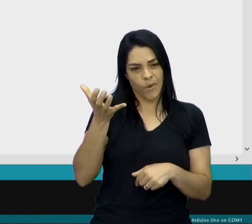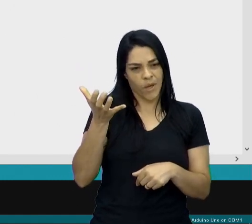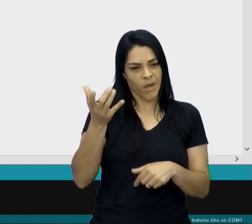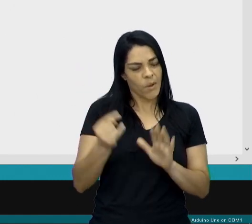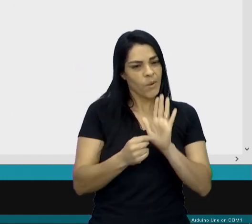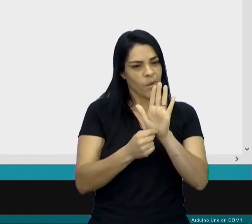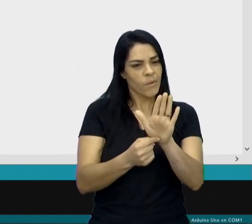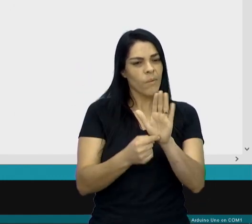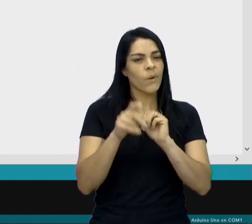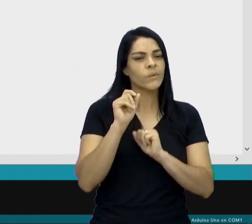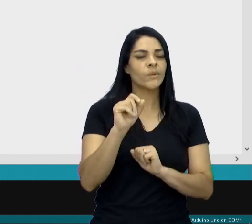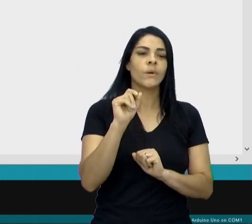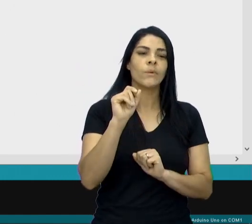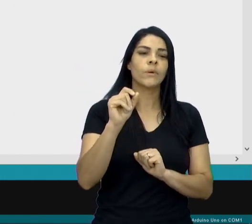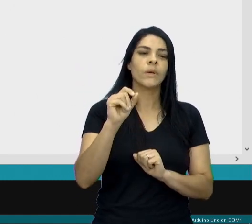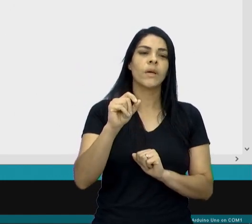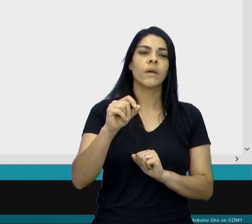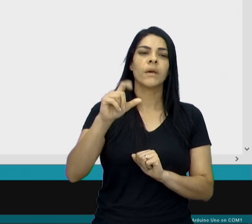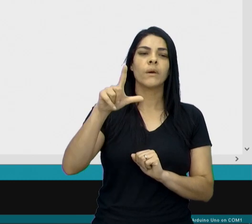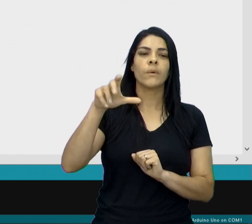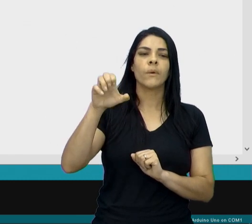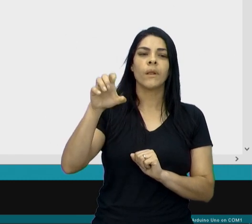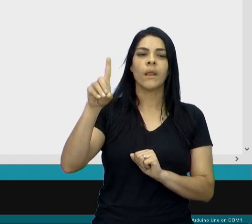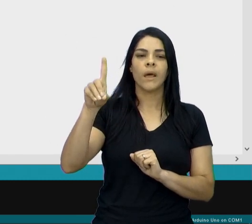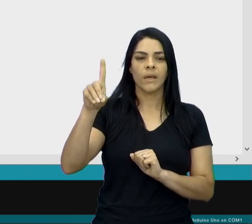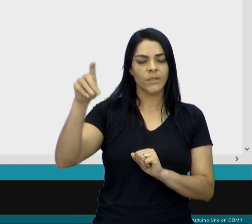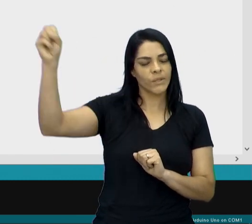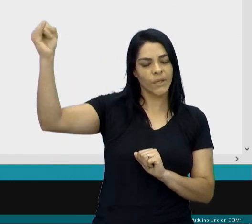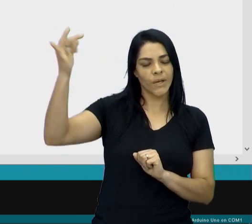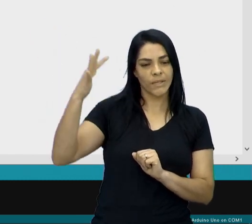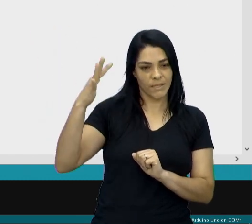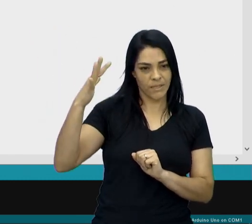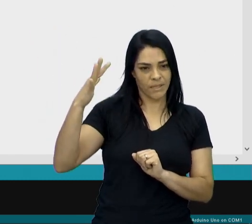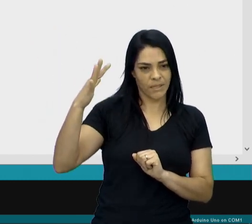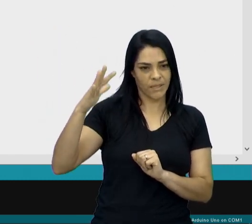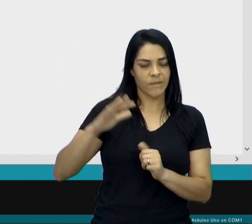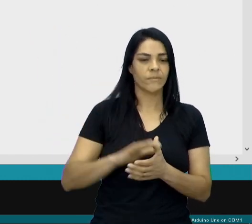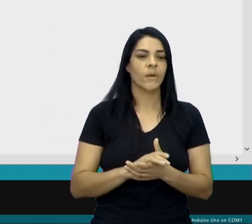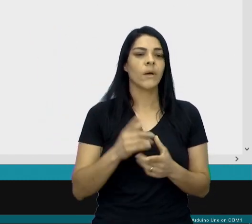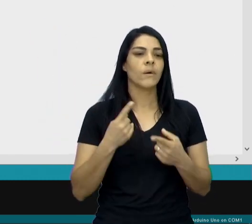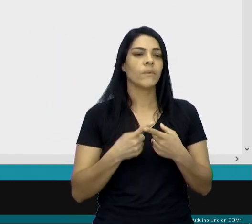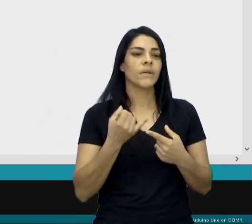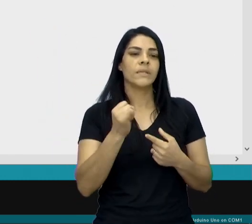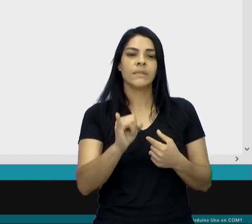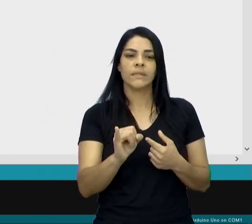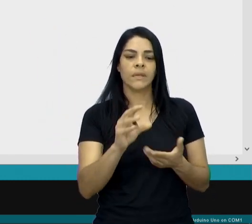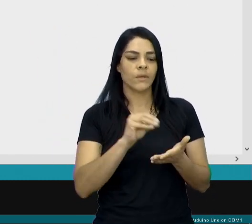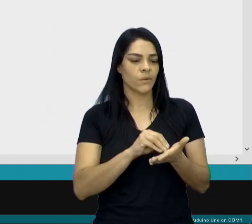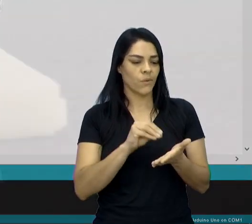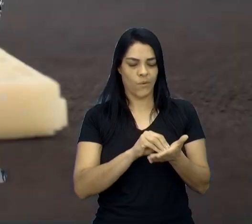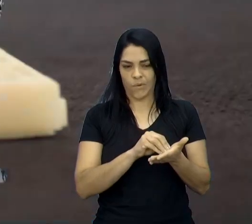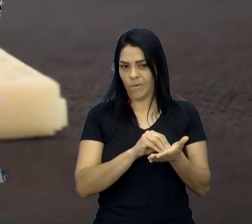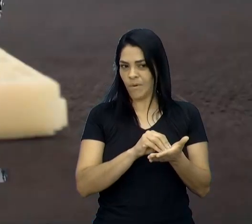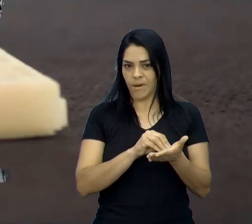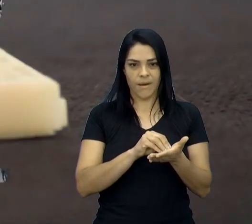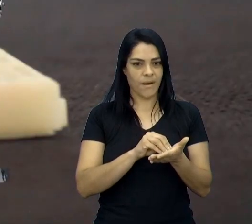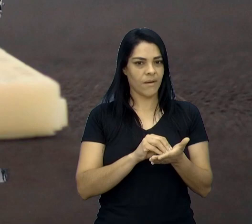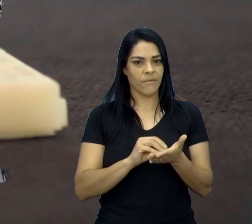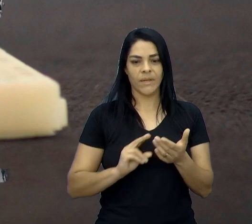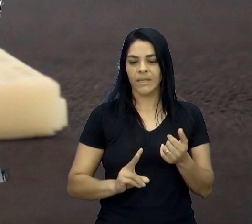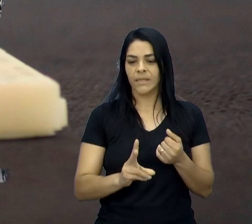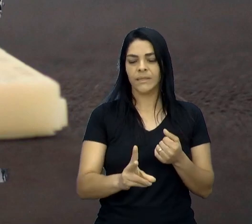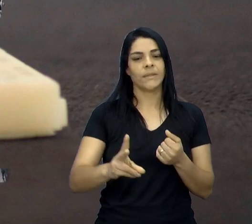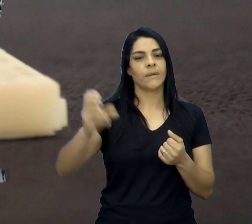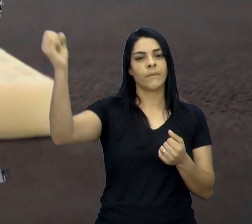sinais, os LEDs acendam aleatoriamente, porque se você não colocar isso, você pode correr o risco de acender sempre o mesmo